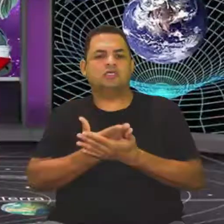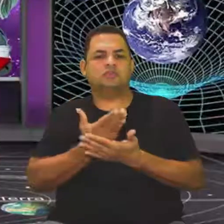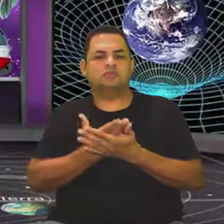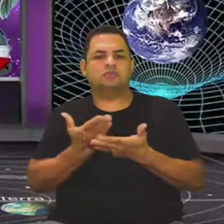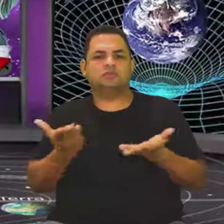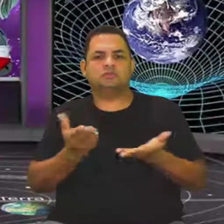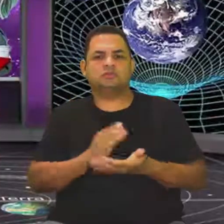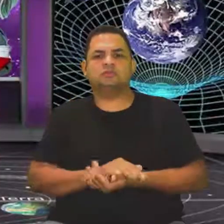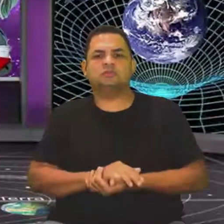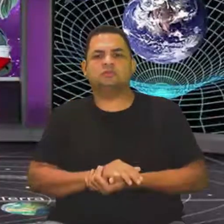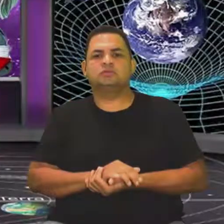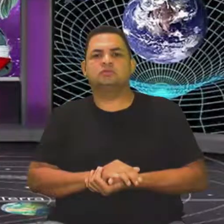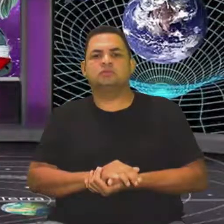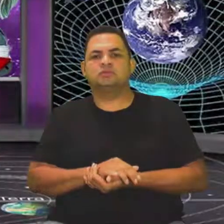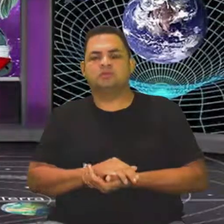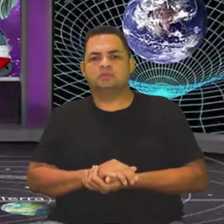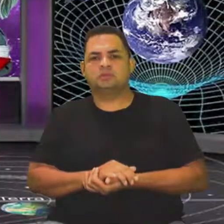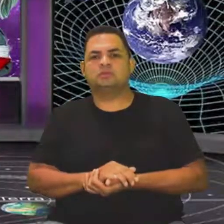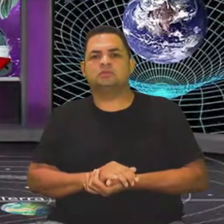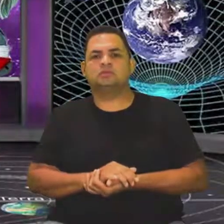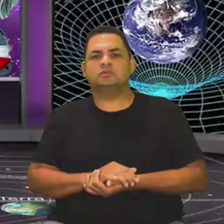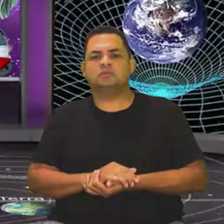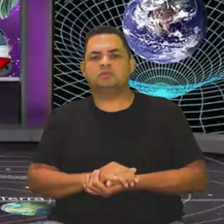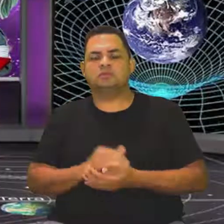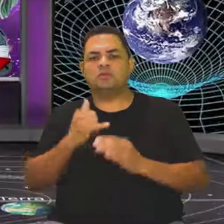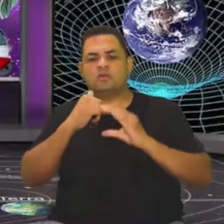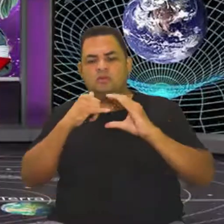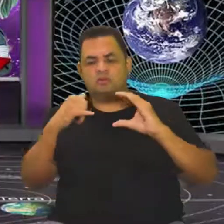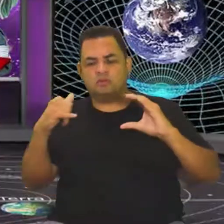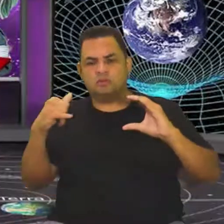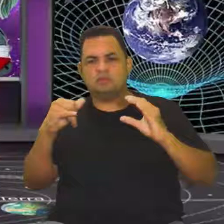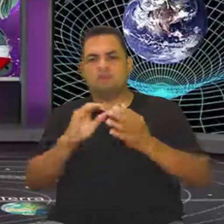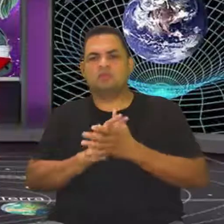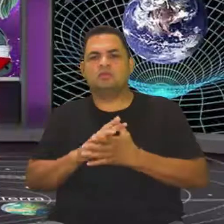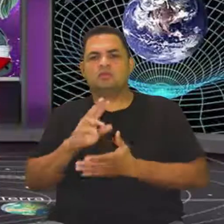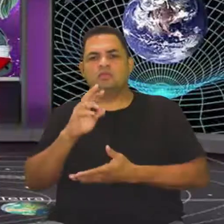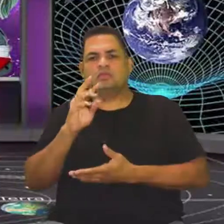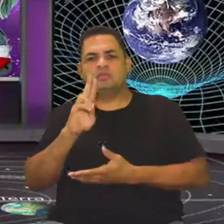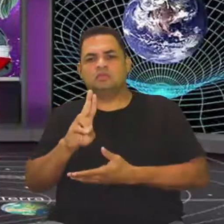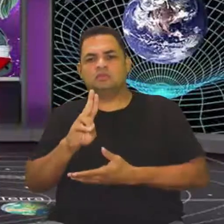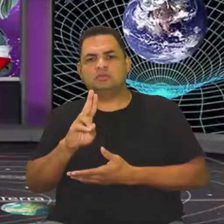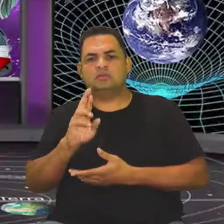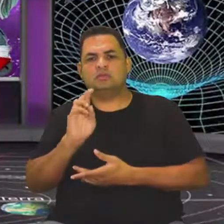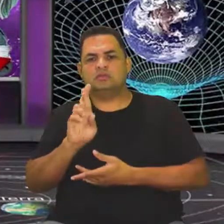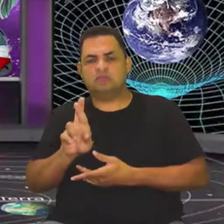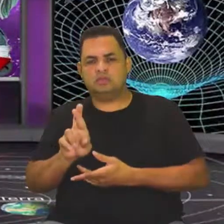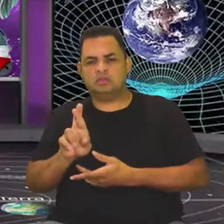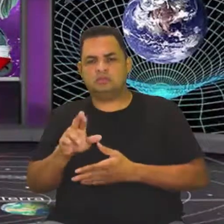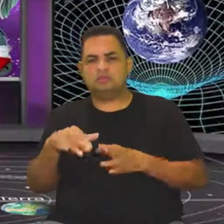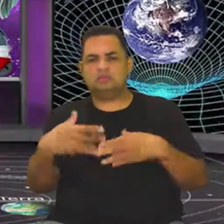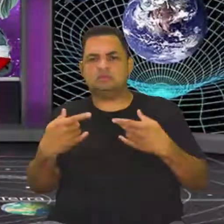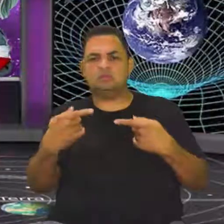Quais são? Isso, exatamente. Corrente, tensão, resistência. Aí nós